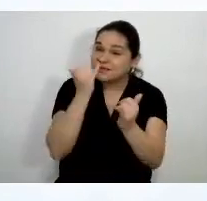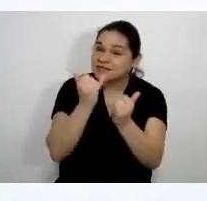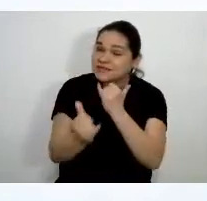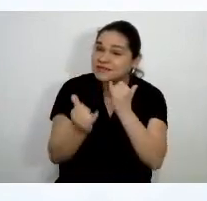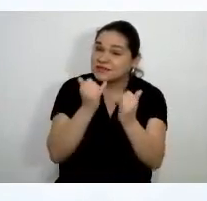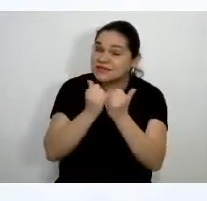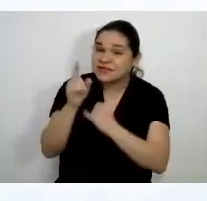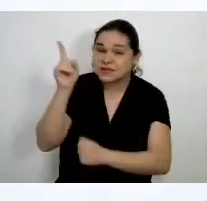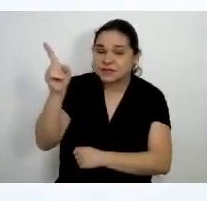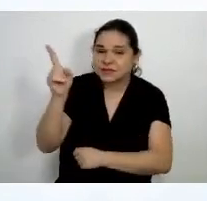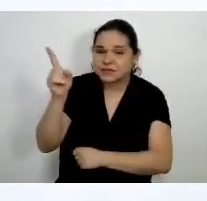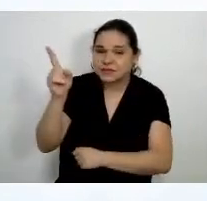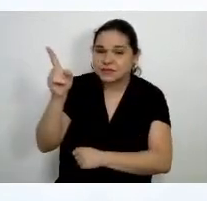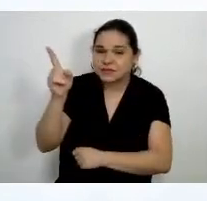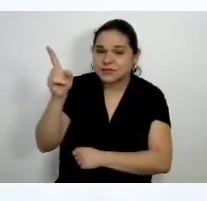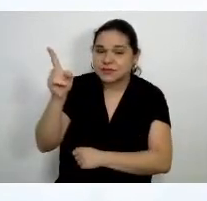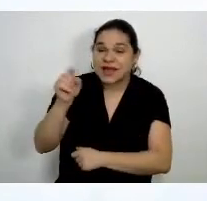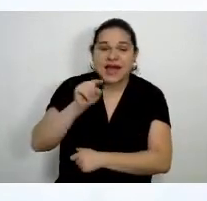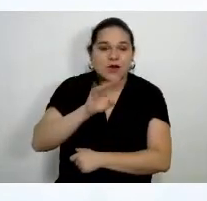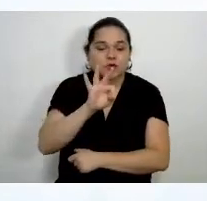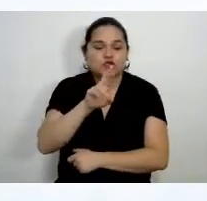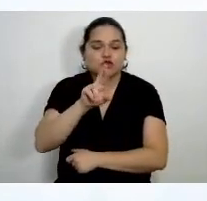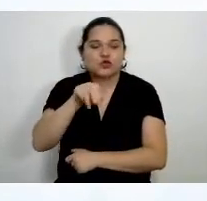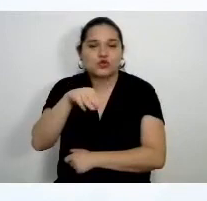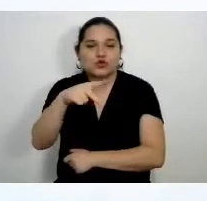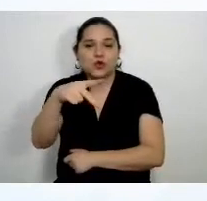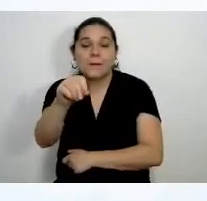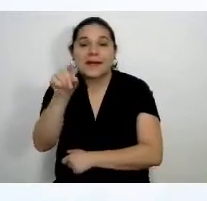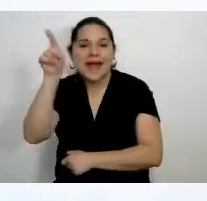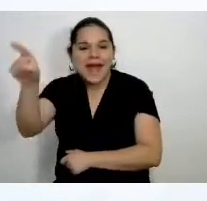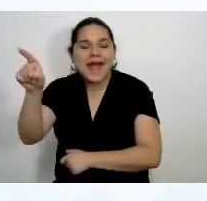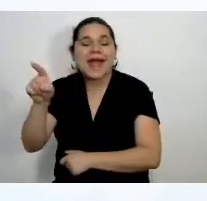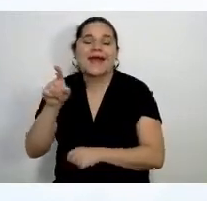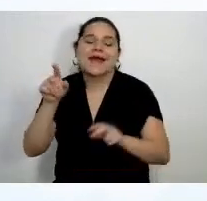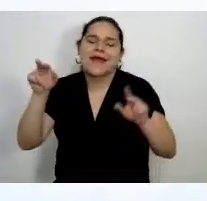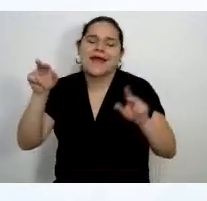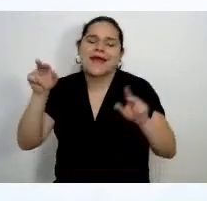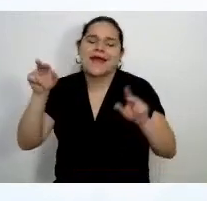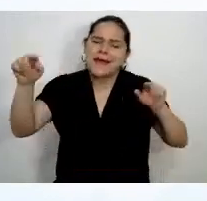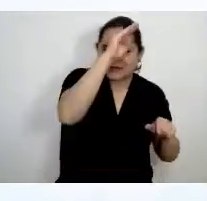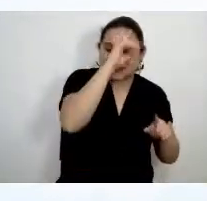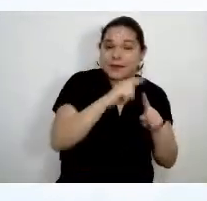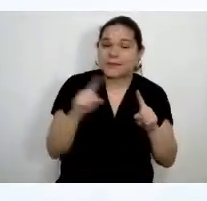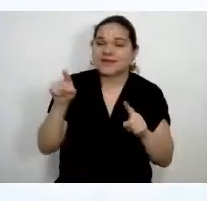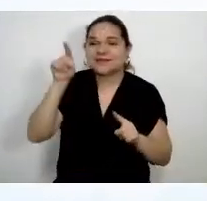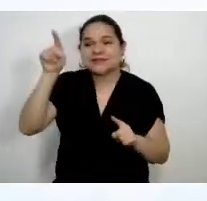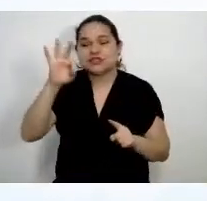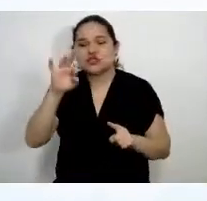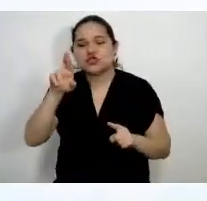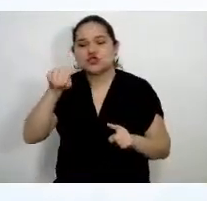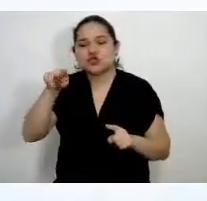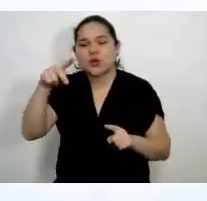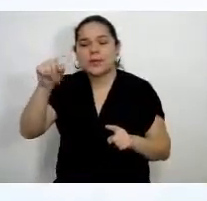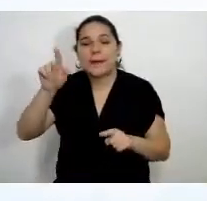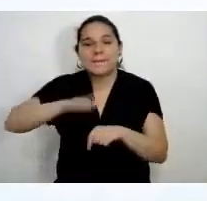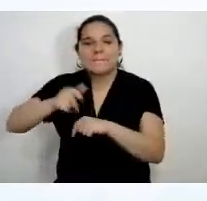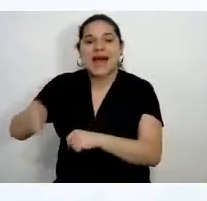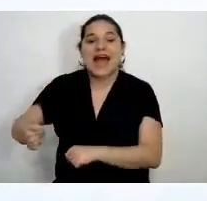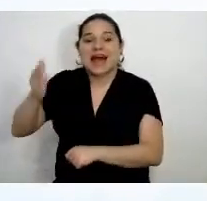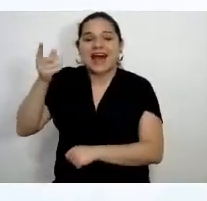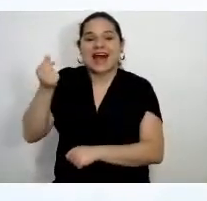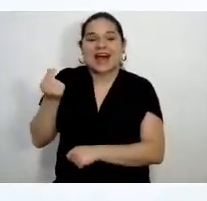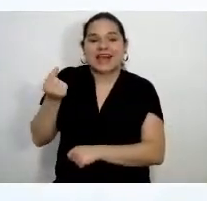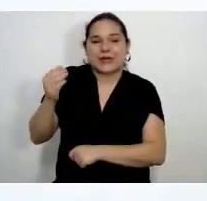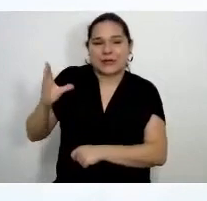o Bolsonaro rico. Exato, mimado, ele é o mimado. Mimado que nunca passou por nada. Por O nada. Bolsonaro